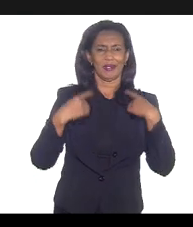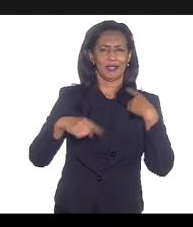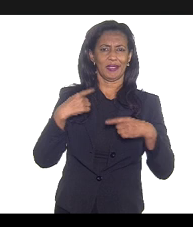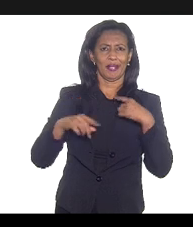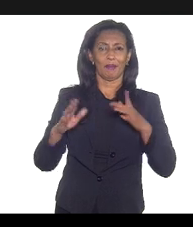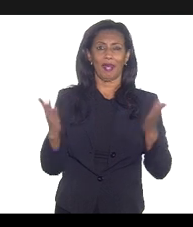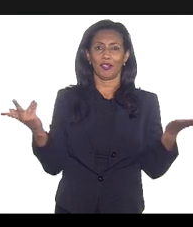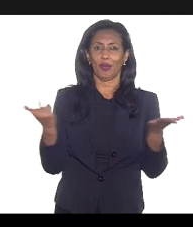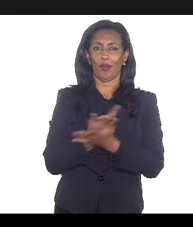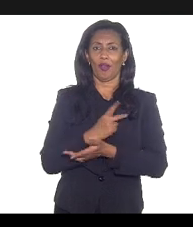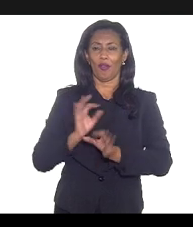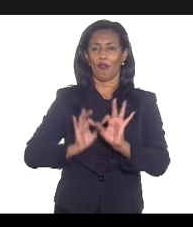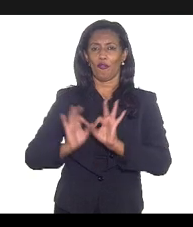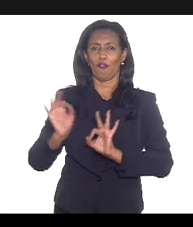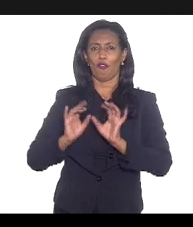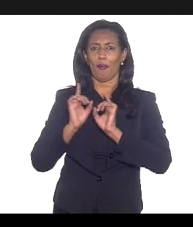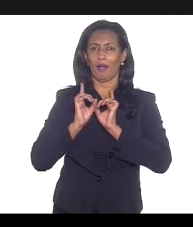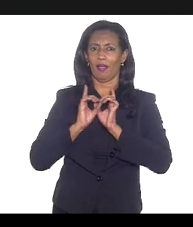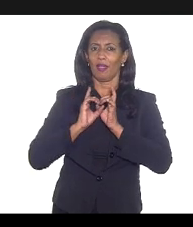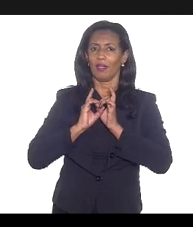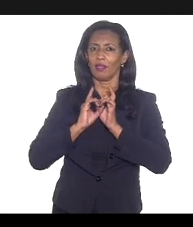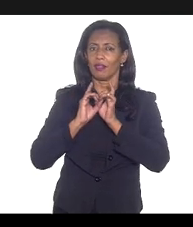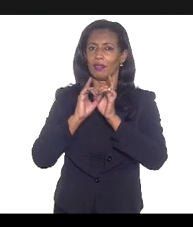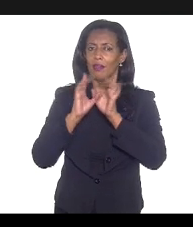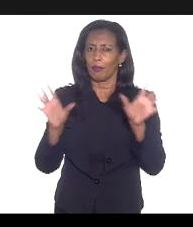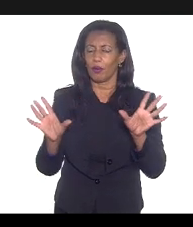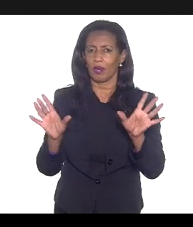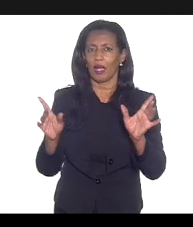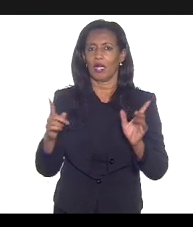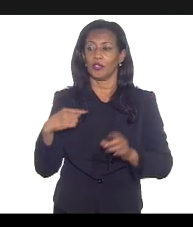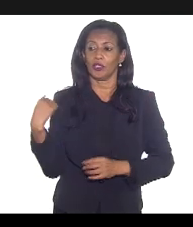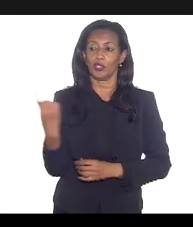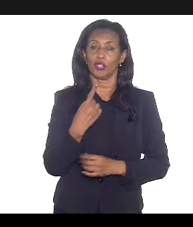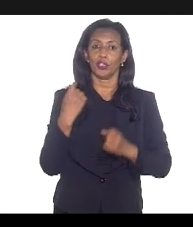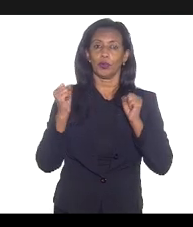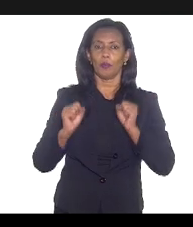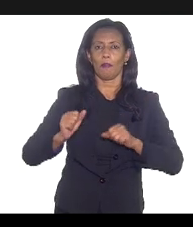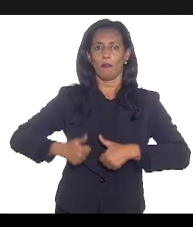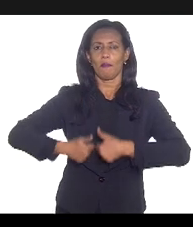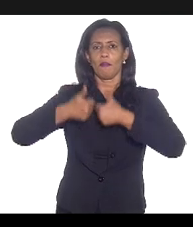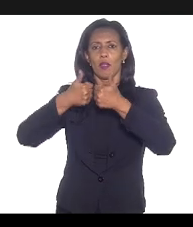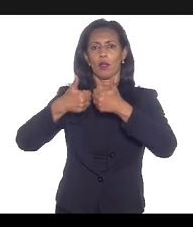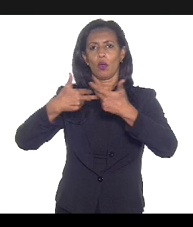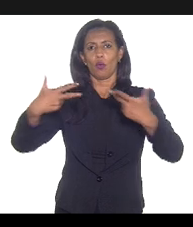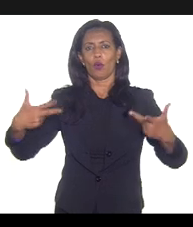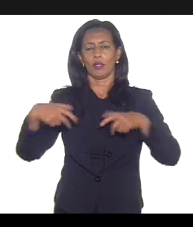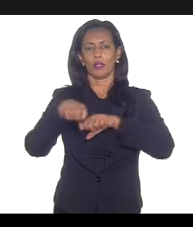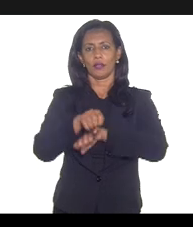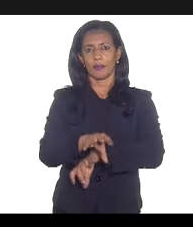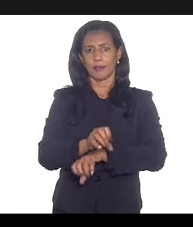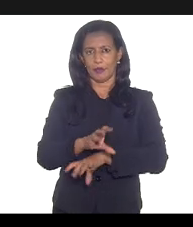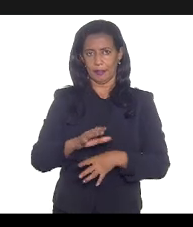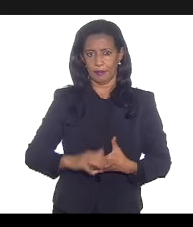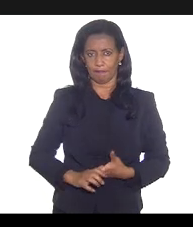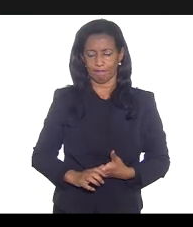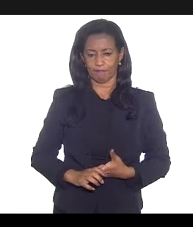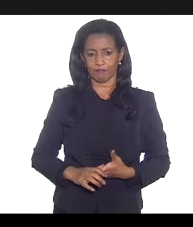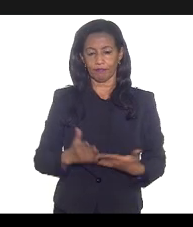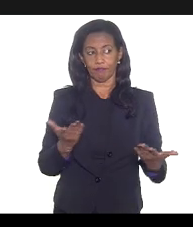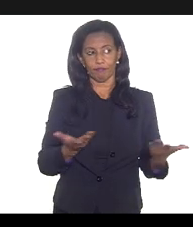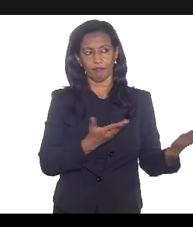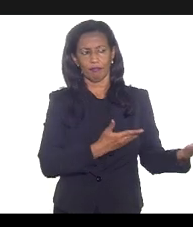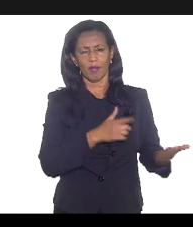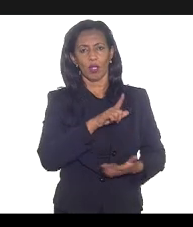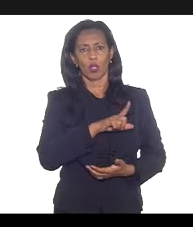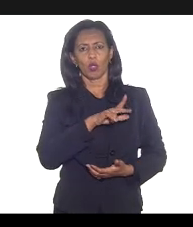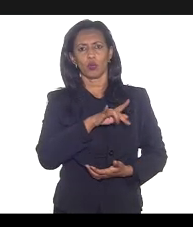forma democrática e de uma maneira que a gente possa, então, melhorar a qualidade de ensino da educação. Vou passar a palavra agora para minha companheira